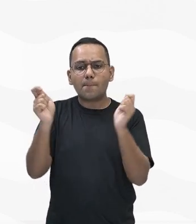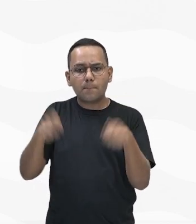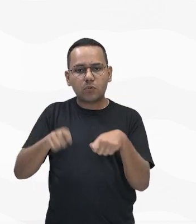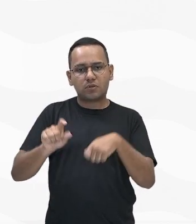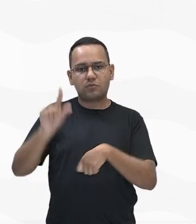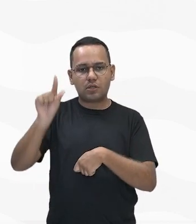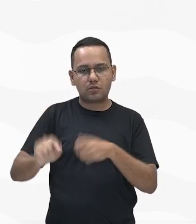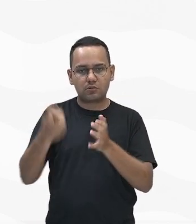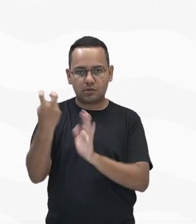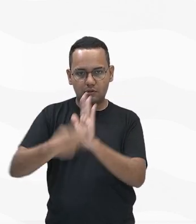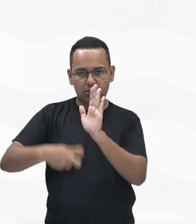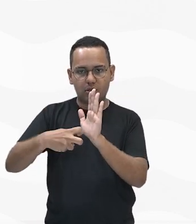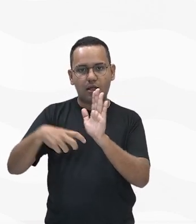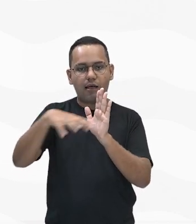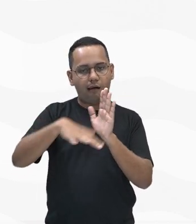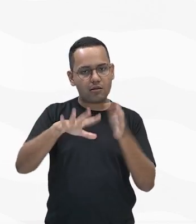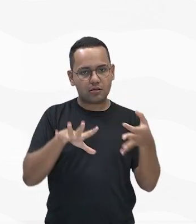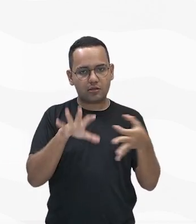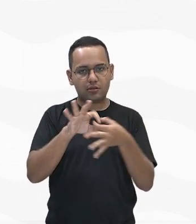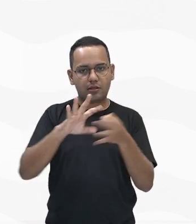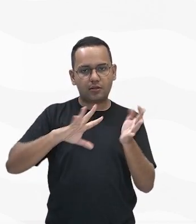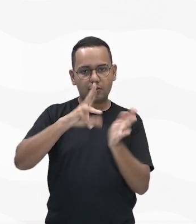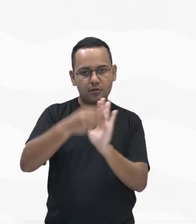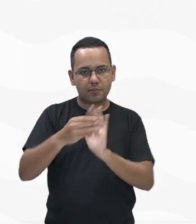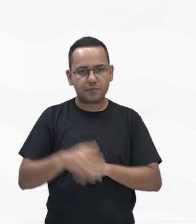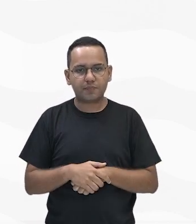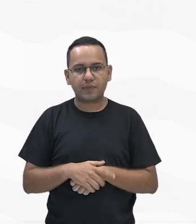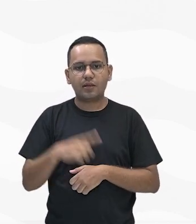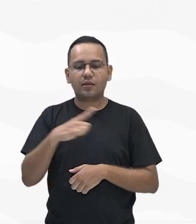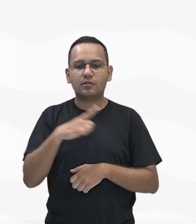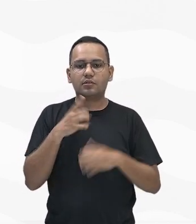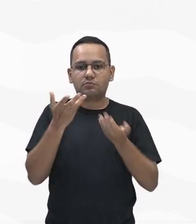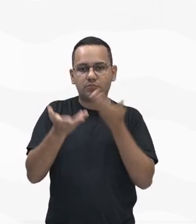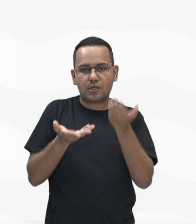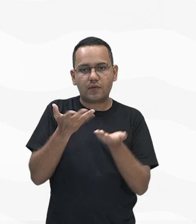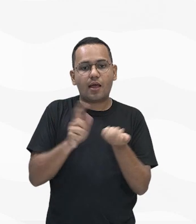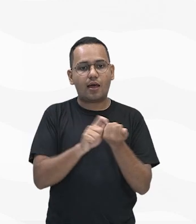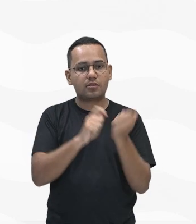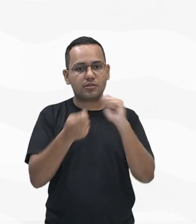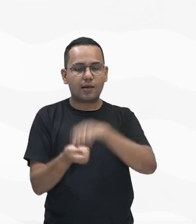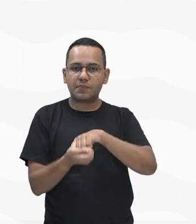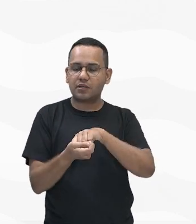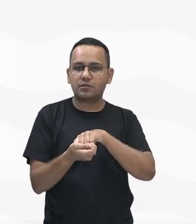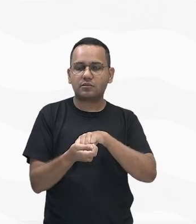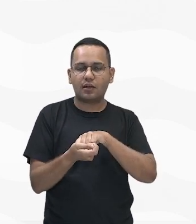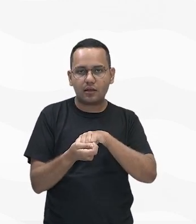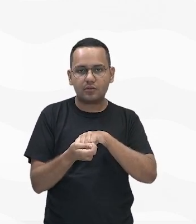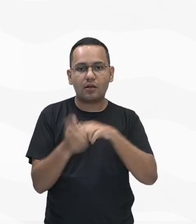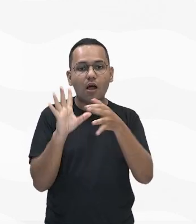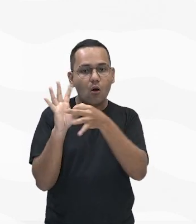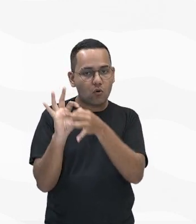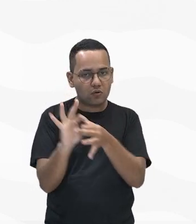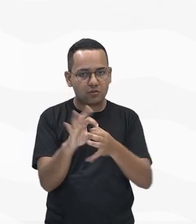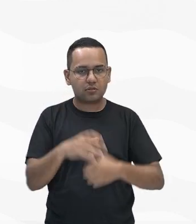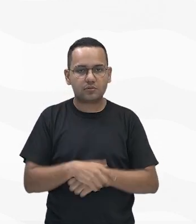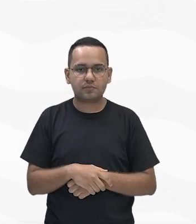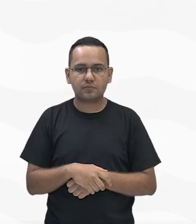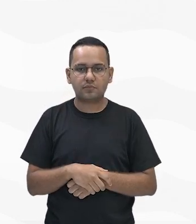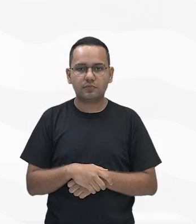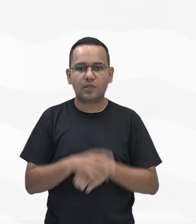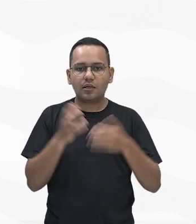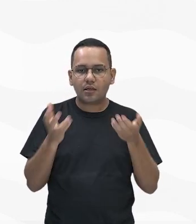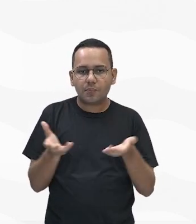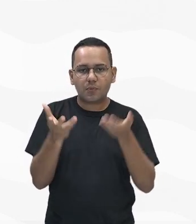Amazônia, oferecendo serviços financeiros adaptados às suas necessidades específicas e promovendo o